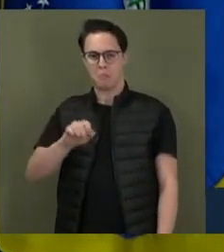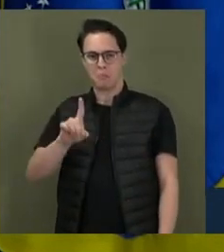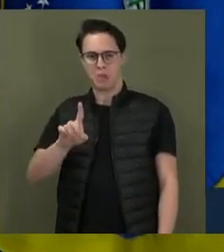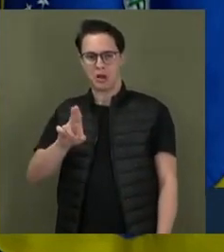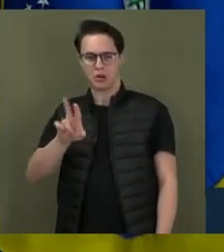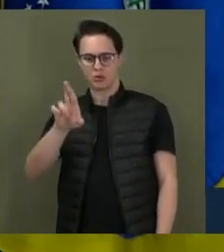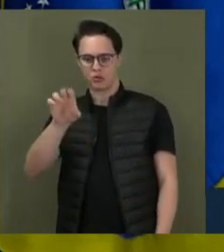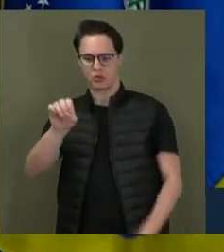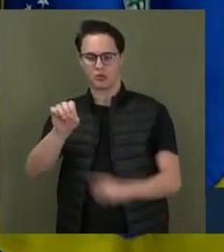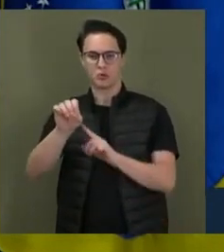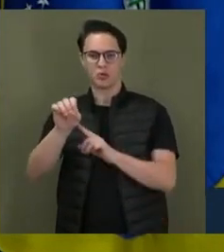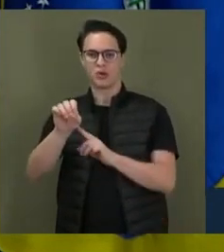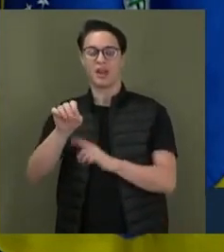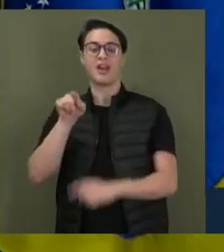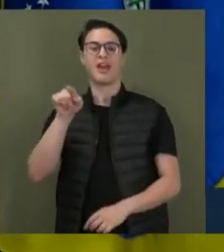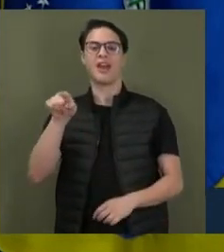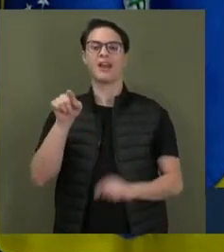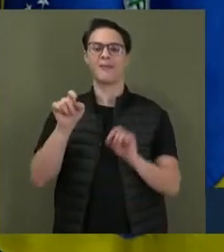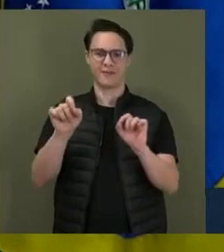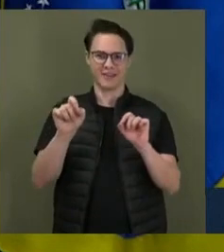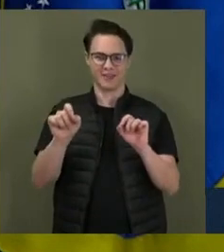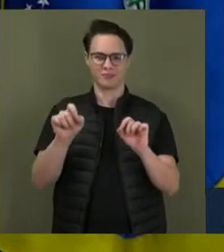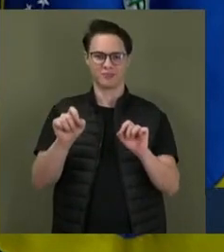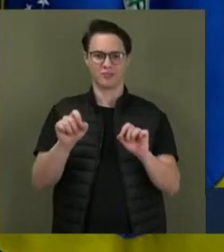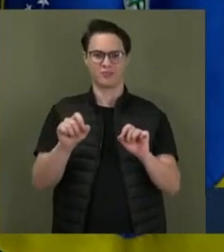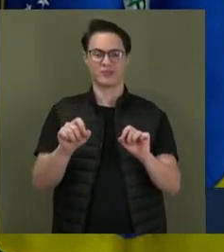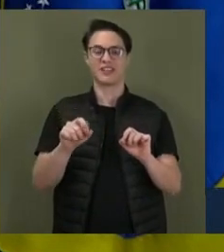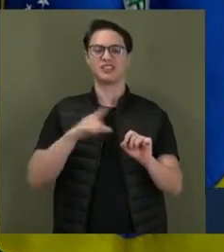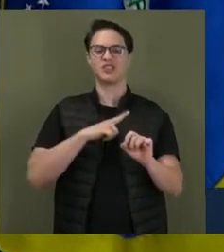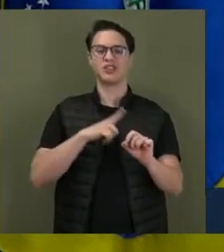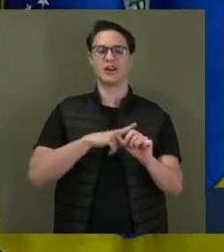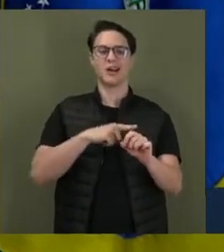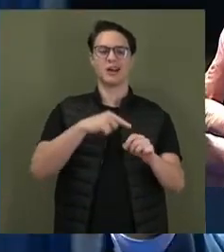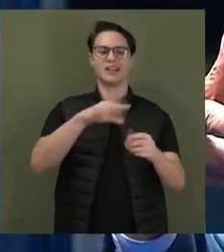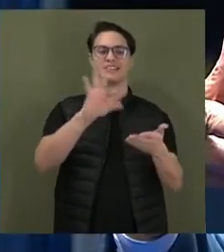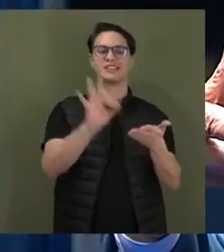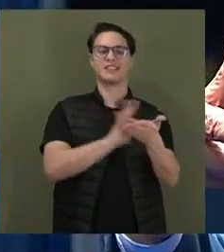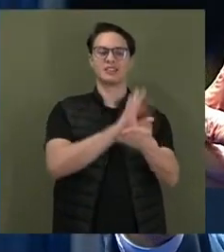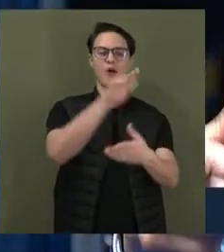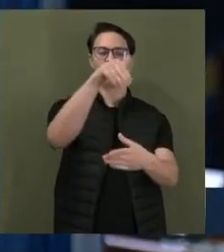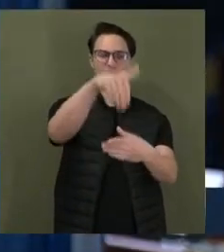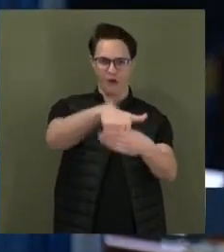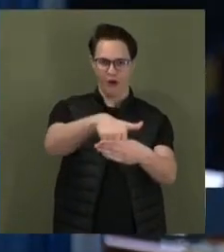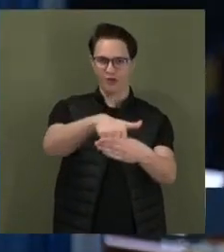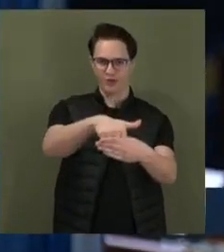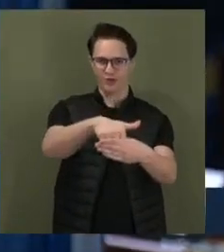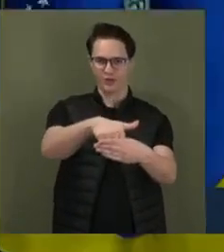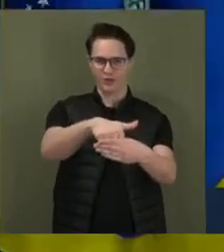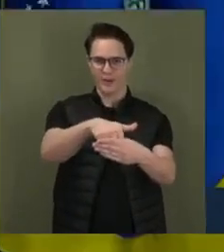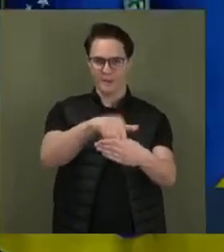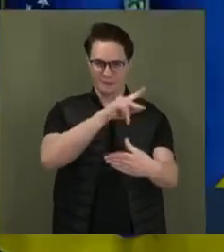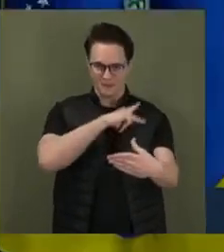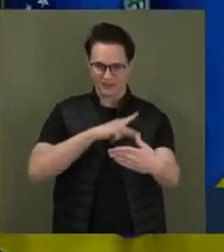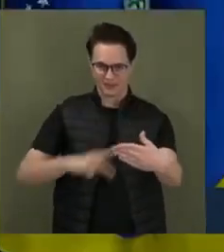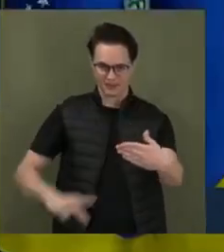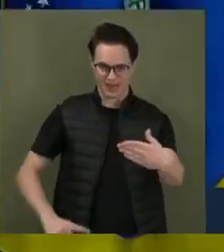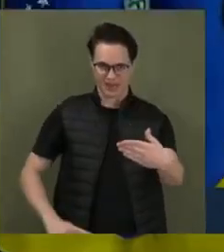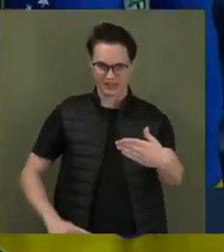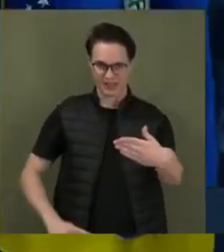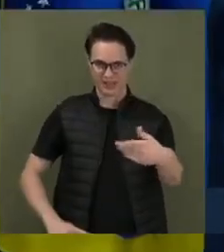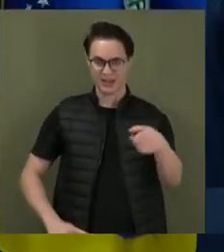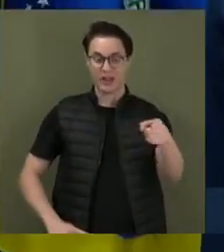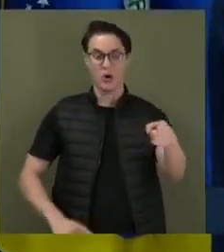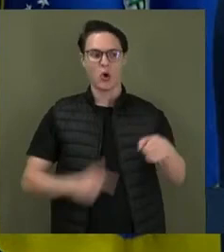inscrição da única oposição que havia contra ele naquele país. Segundo Lula, tem até eleição demais na Venezuela,